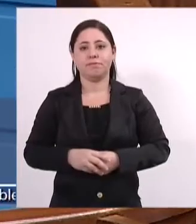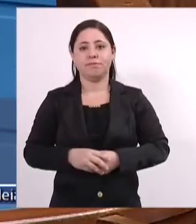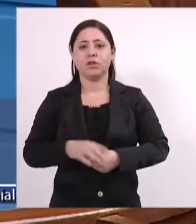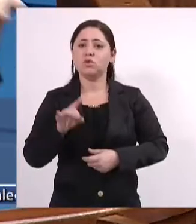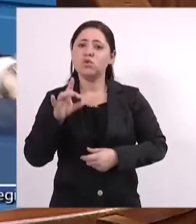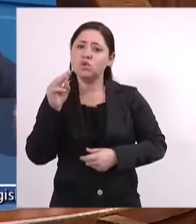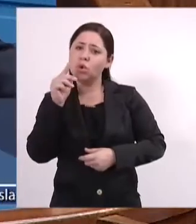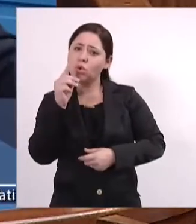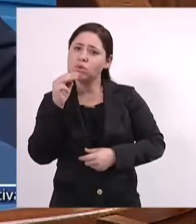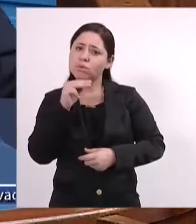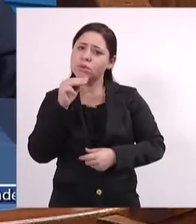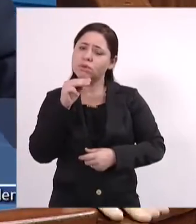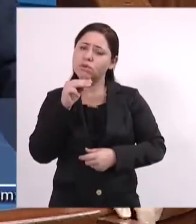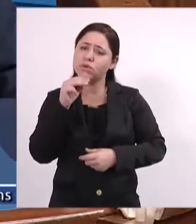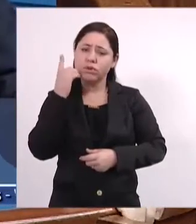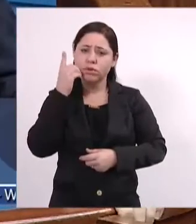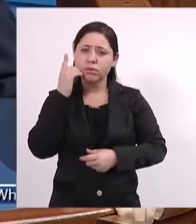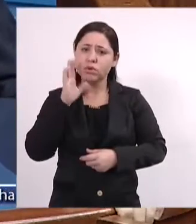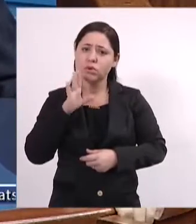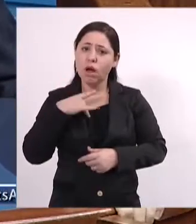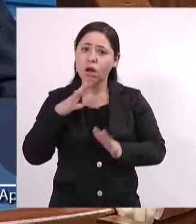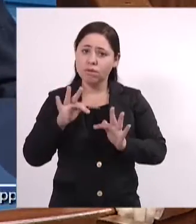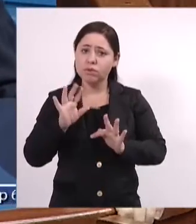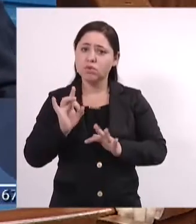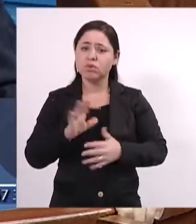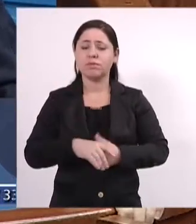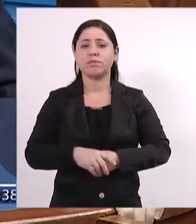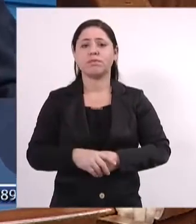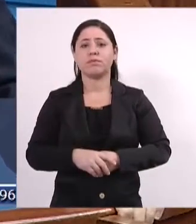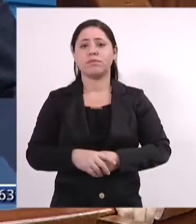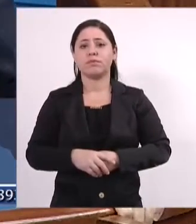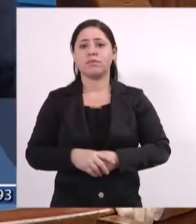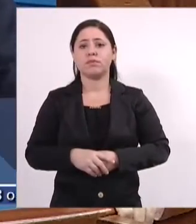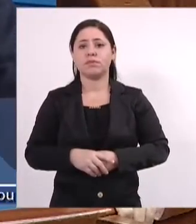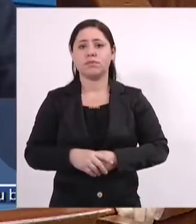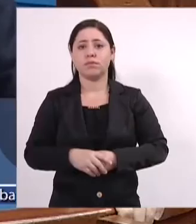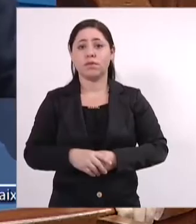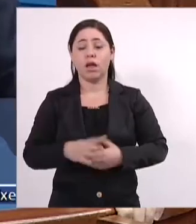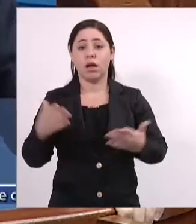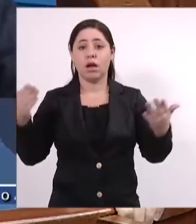só um minutinho, nobre deputado. Agora, com